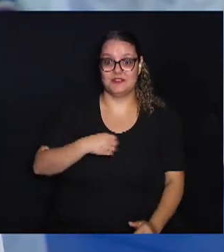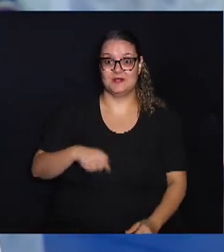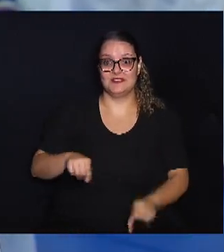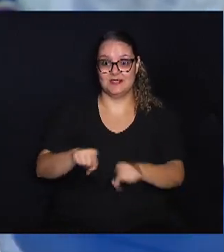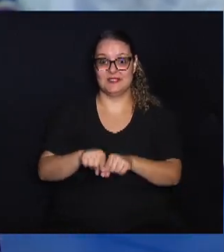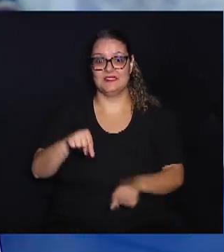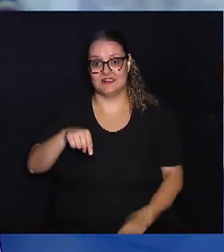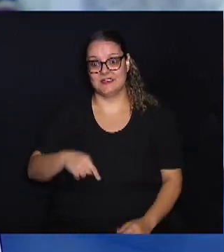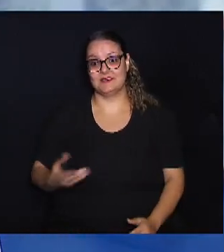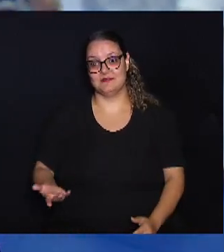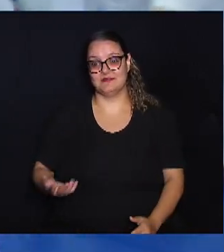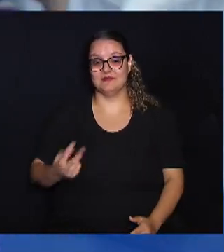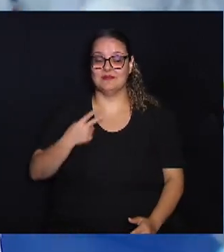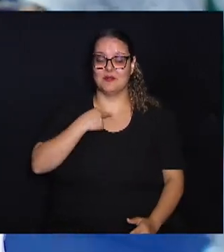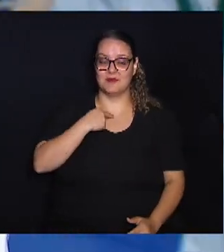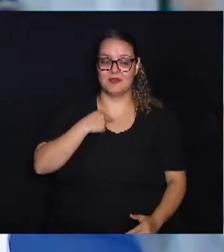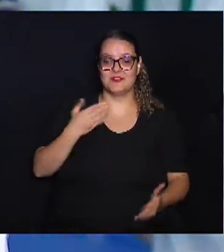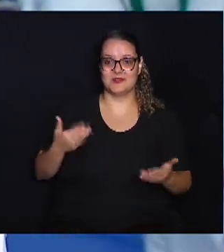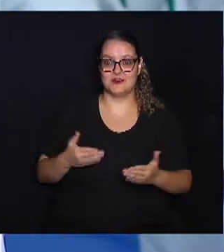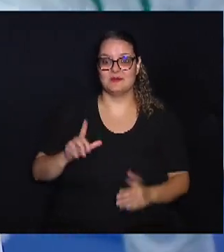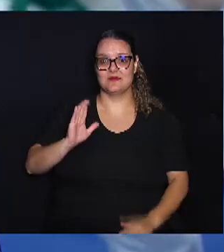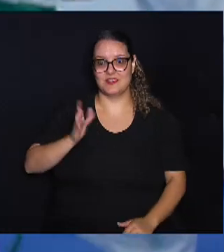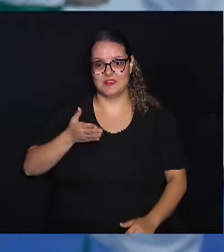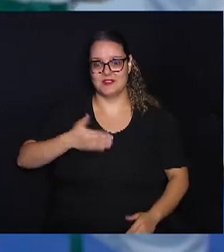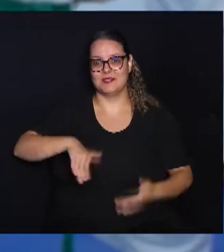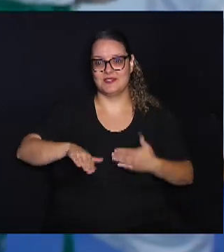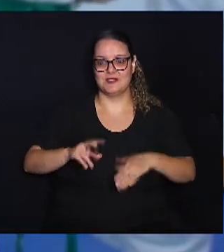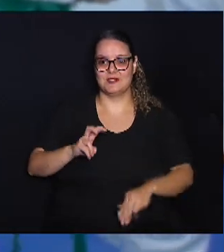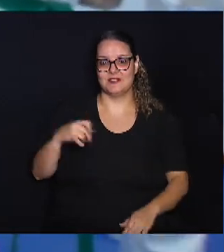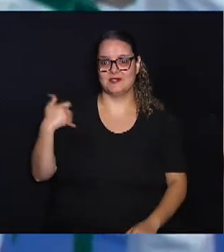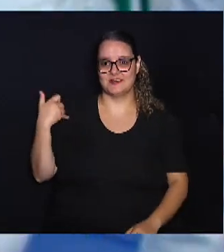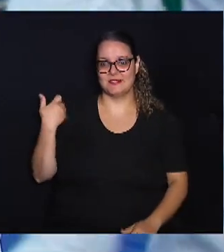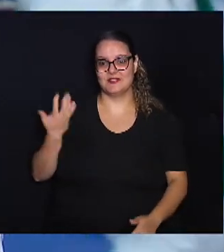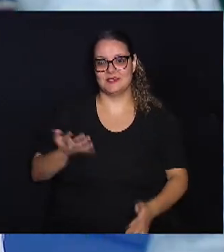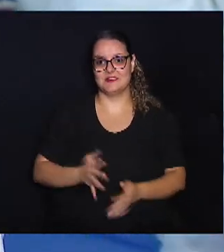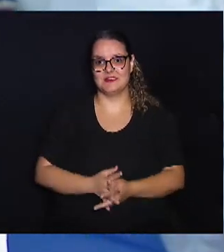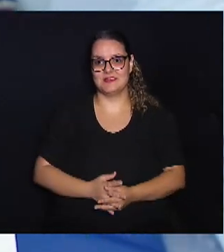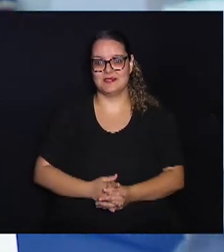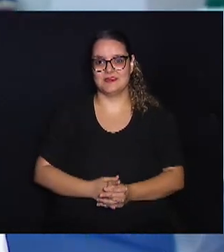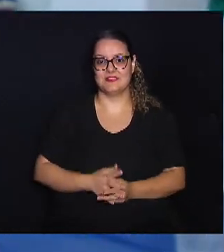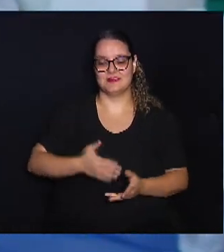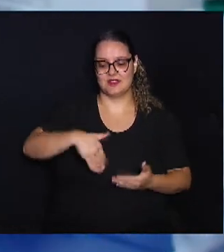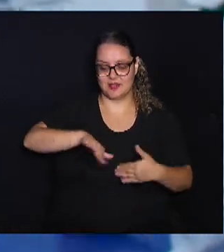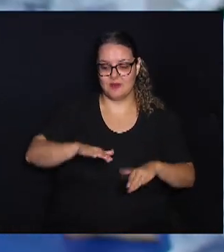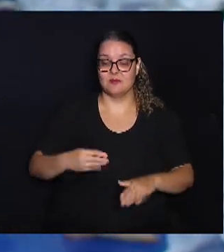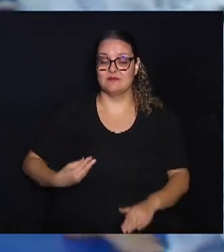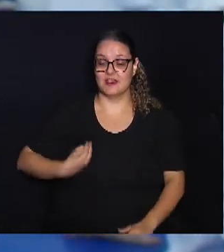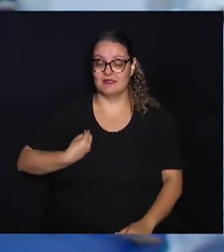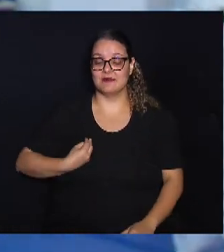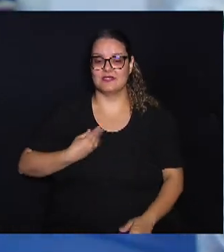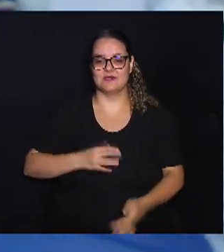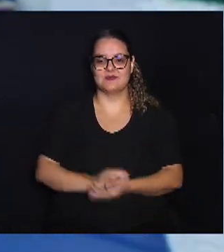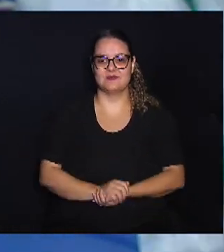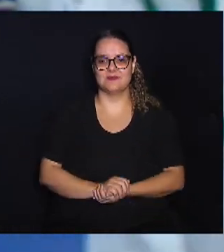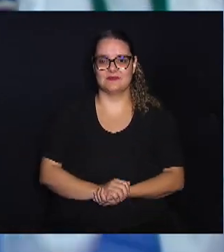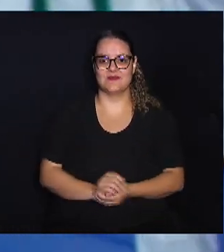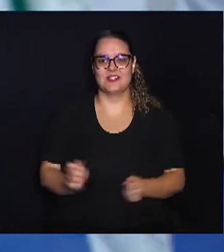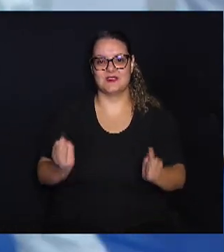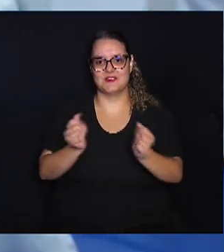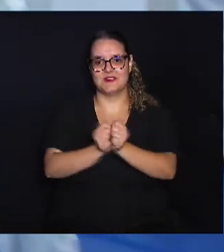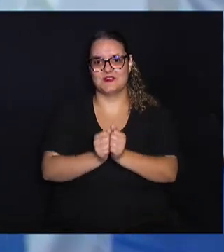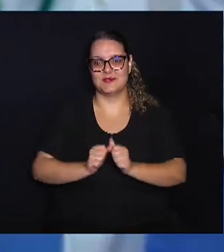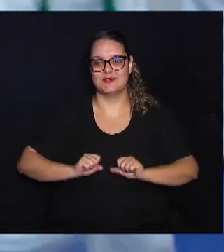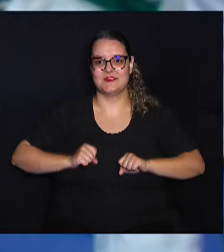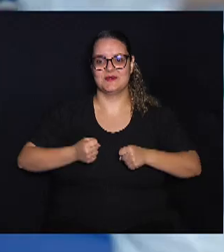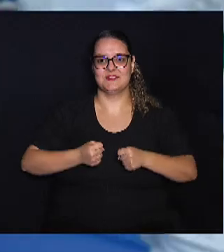hoje, mas ele também já está no karatê com 5 aninhos, né? Então, karatê é algo que é pra vida, né? Estamos aí e vamos